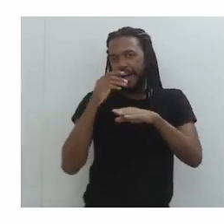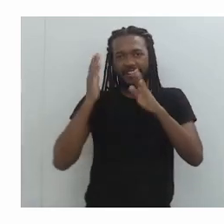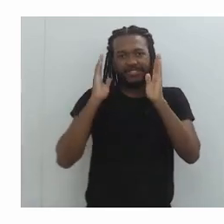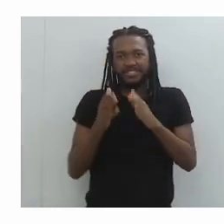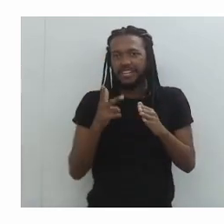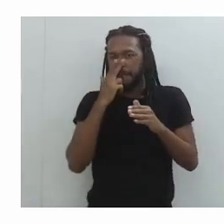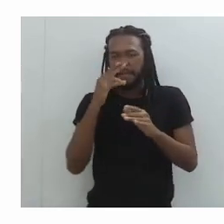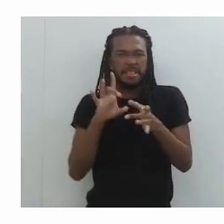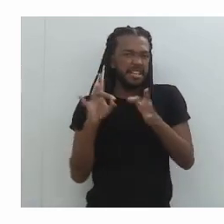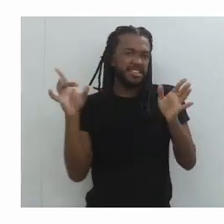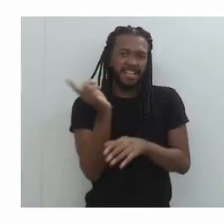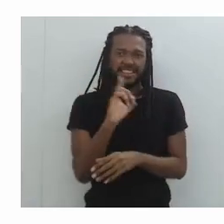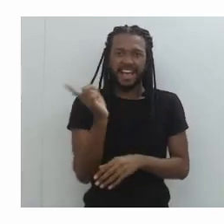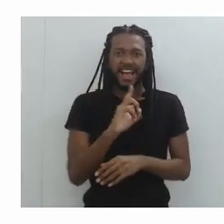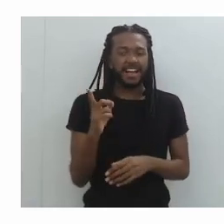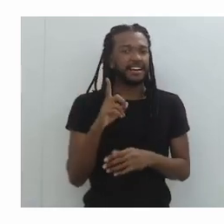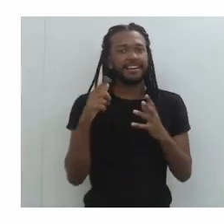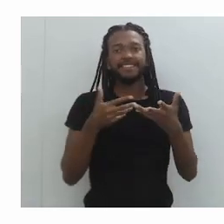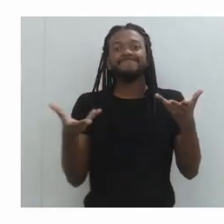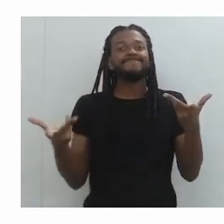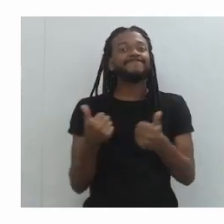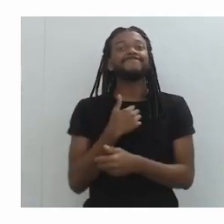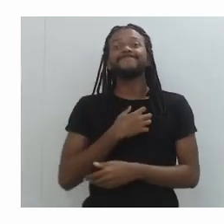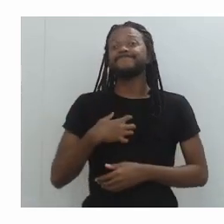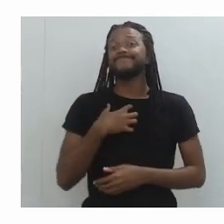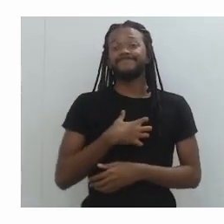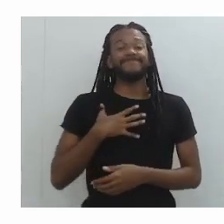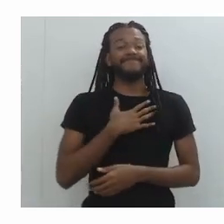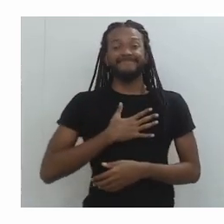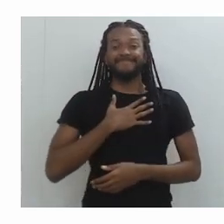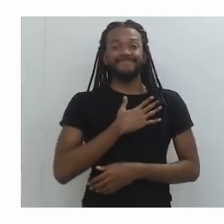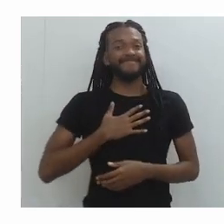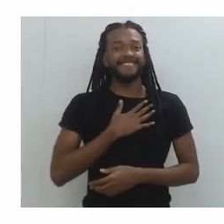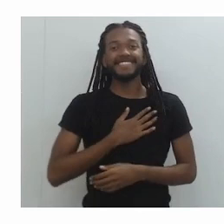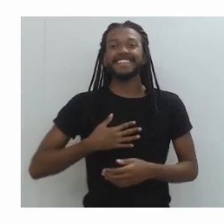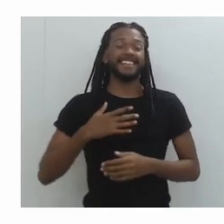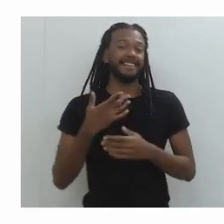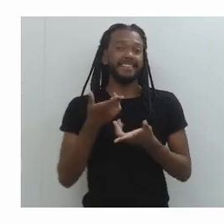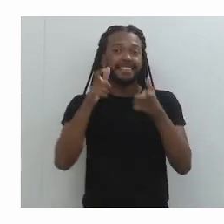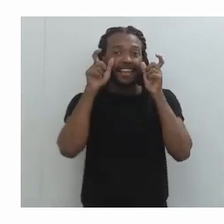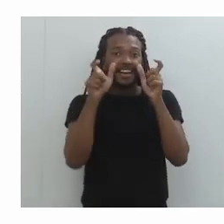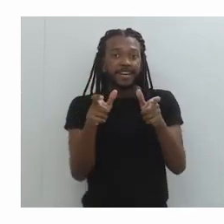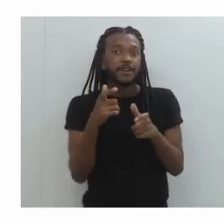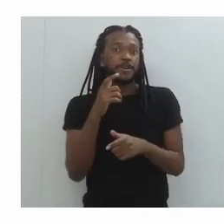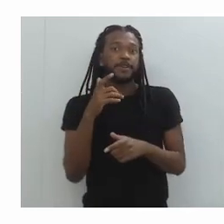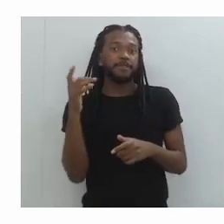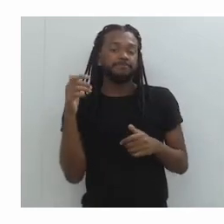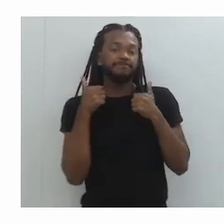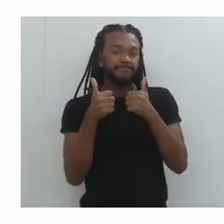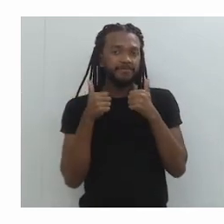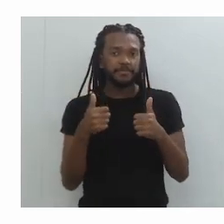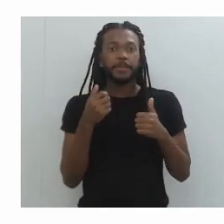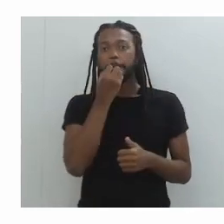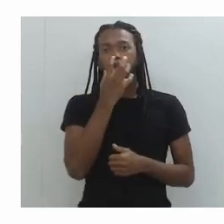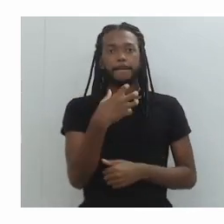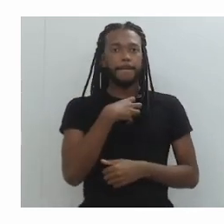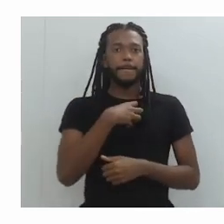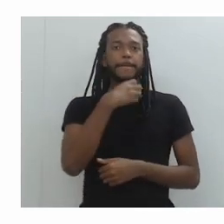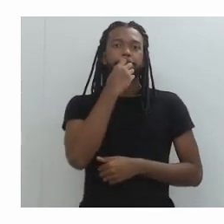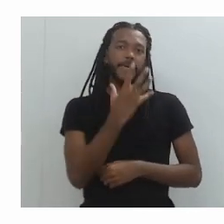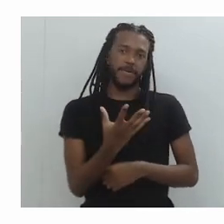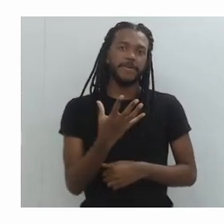não deixava. E era muito interessante, é bem gostoso, é uma brincadeira muito boa.